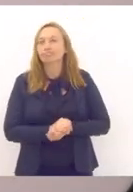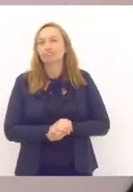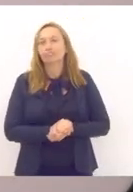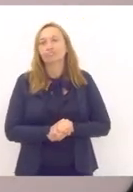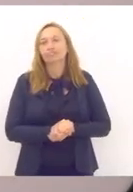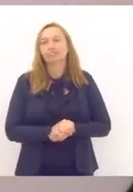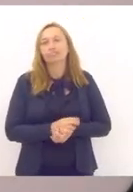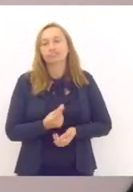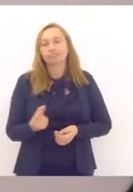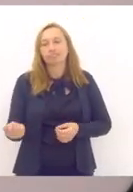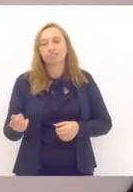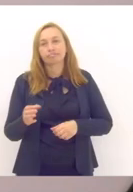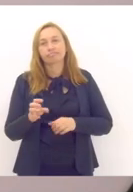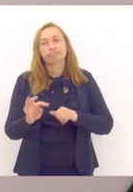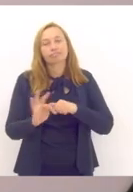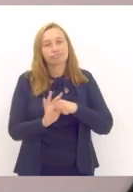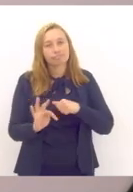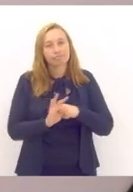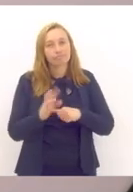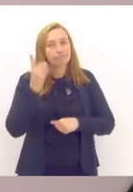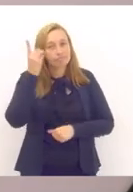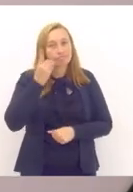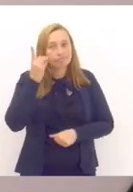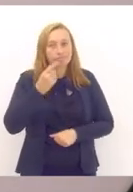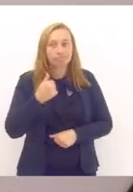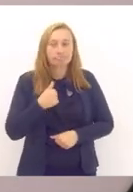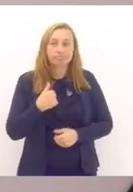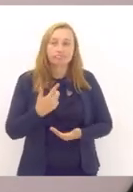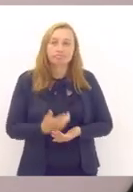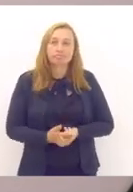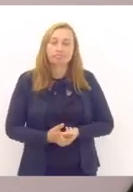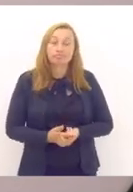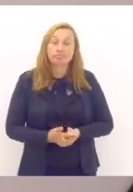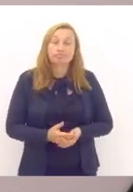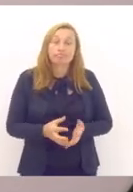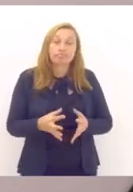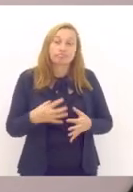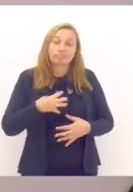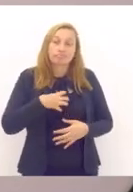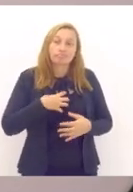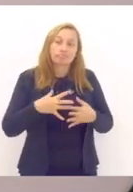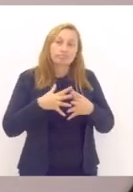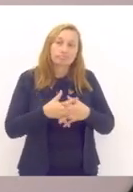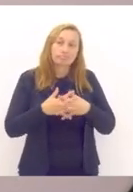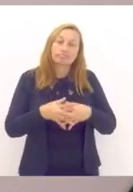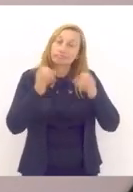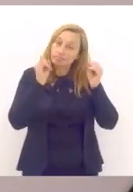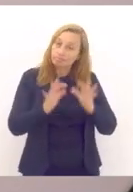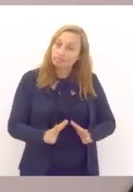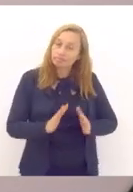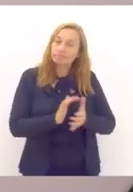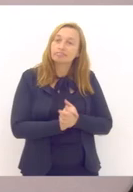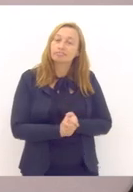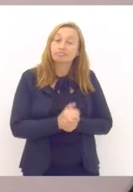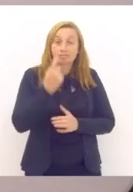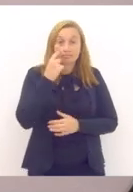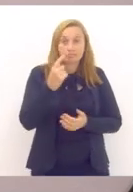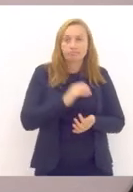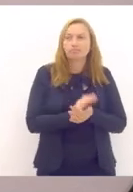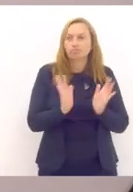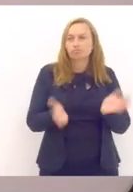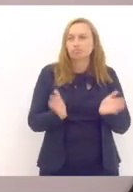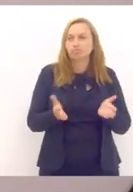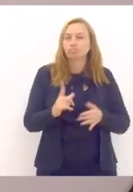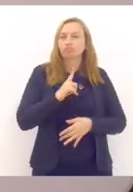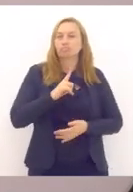da técnica, deputada, eu acabo me colocando numa situação muito complicada. E vou explicar por quê. Porque, veja, hoje em dia